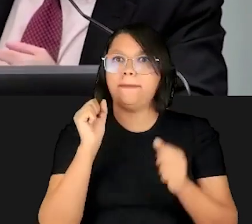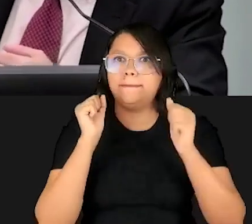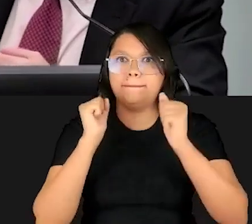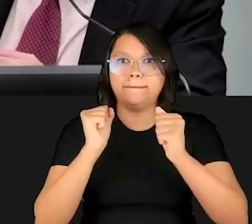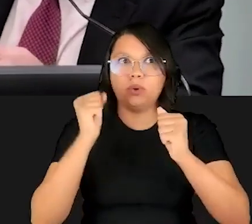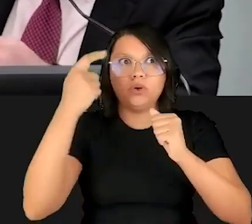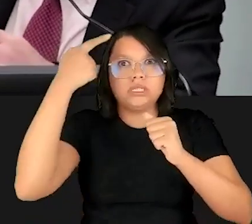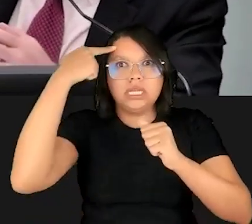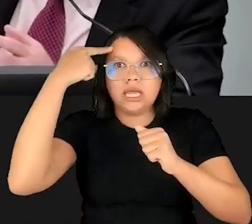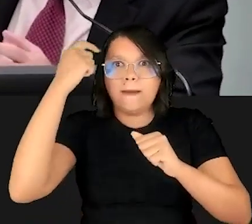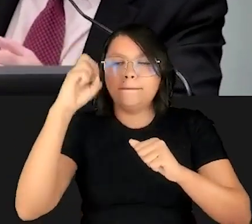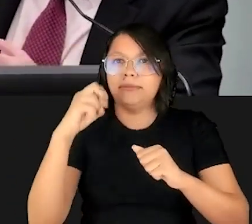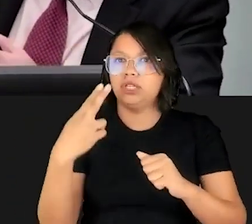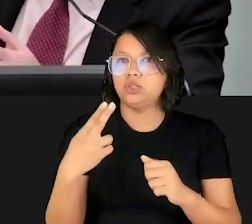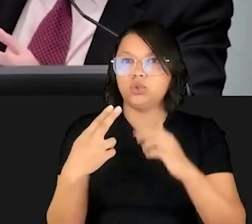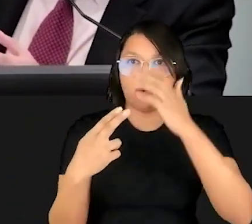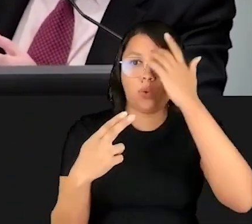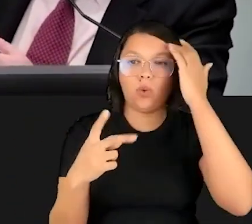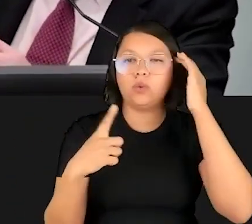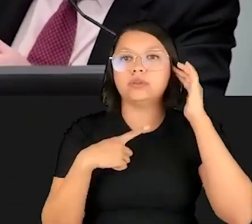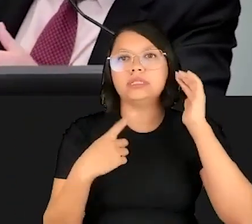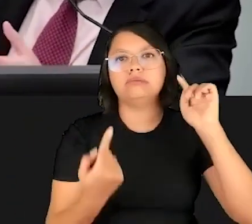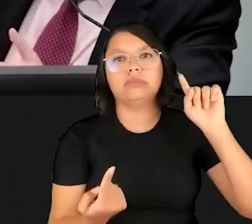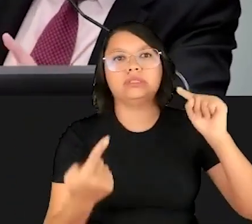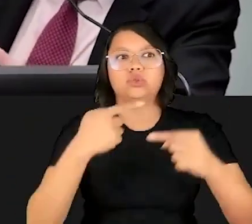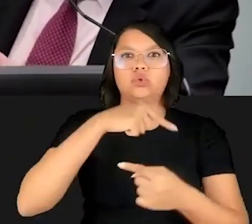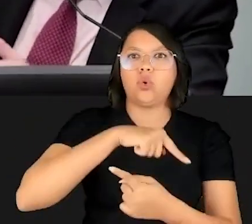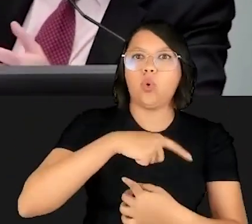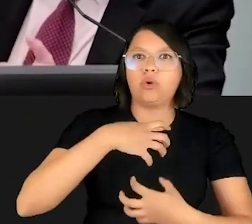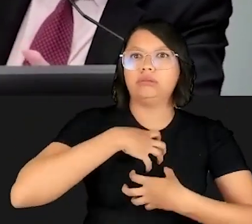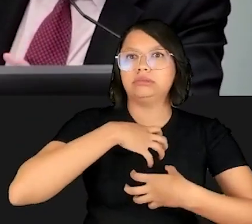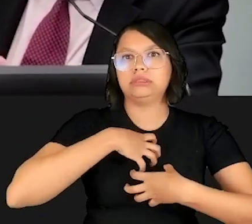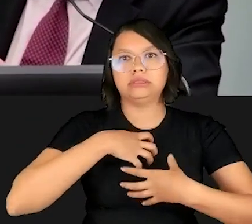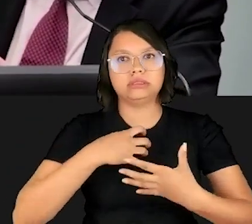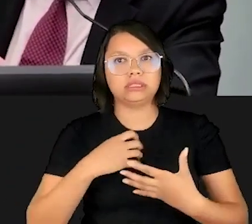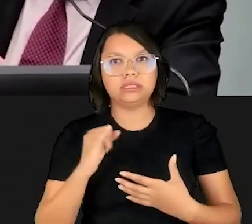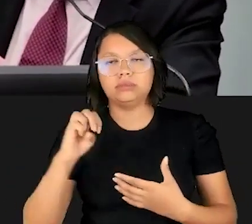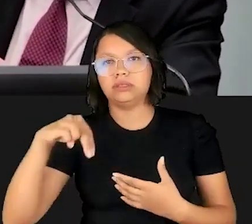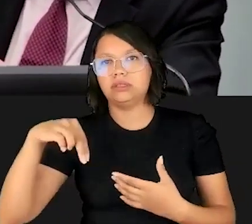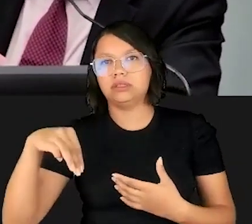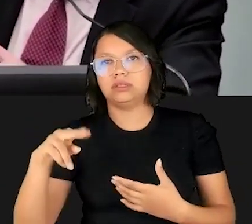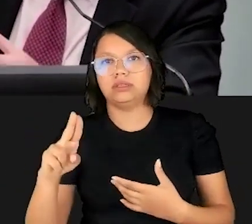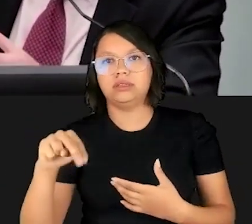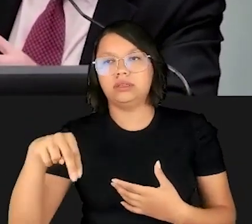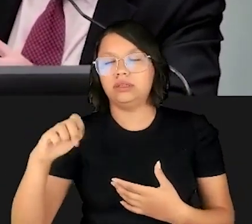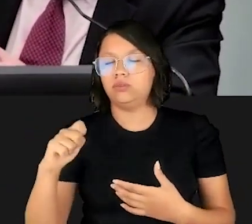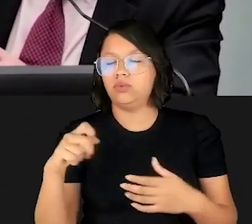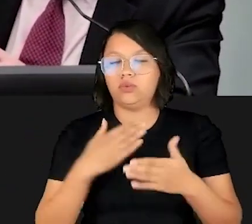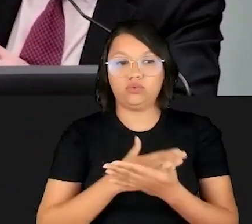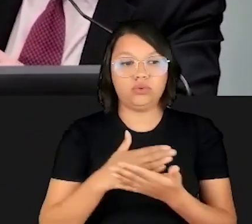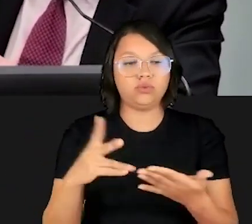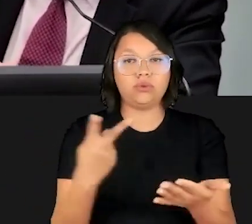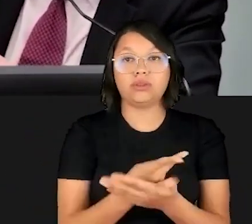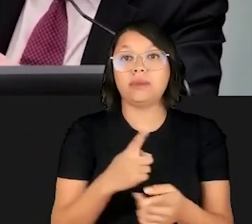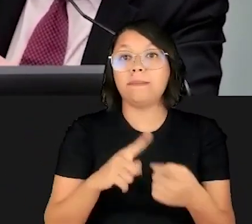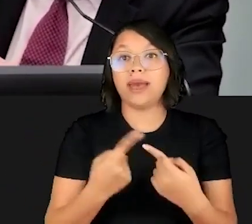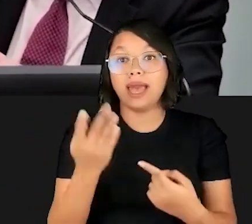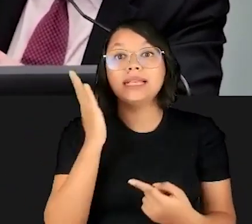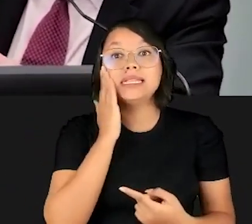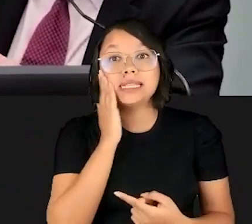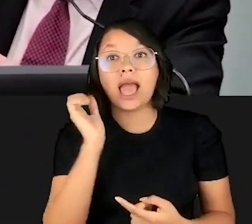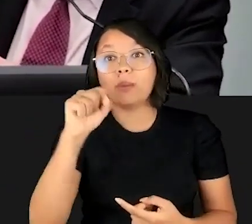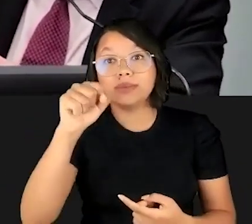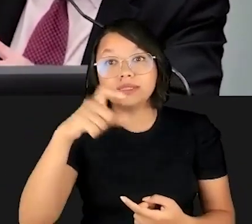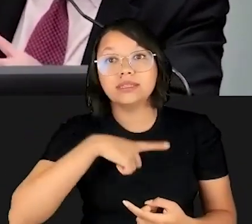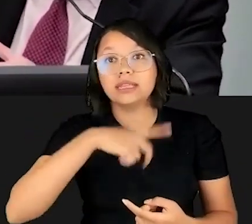se houve uma reversão do sistema imune espontâneo, o sistema imune começou a acontecer, mas a gente sabe que existem sim